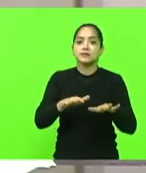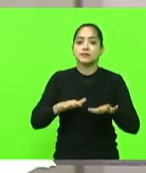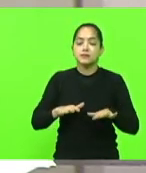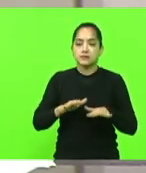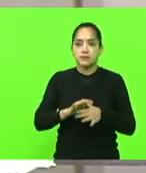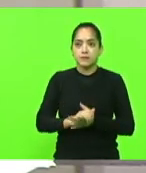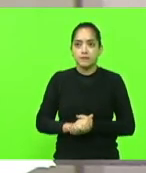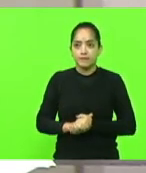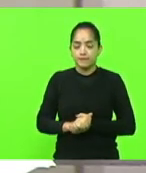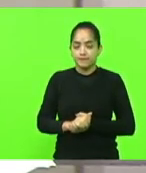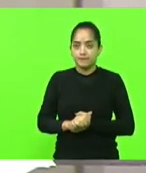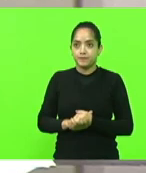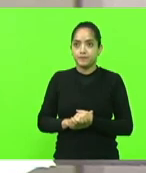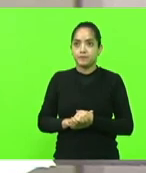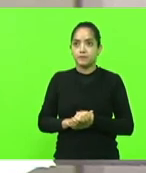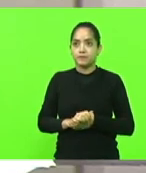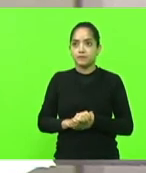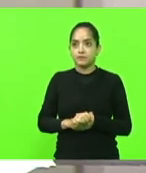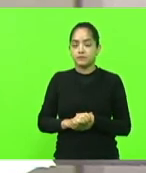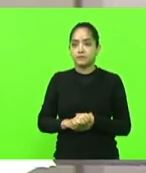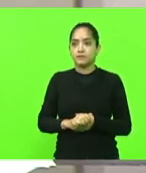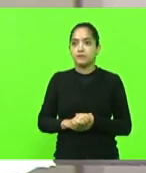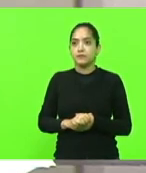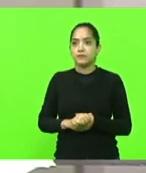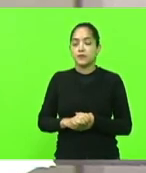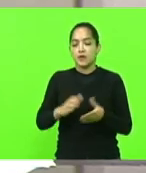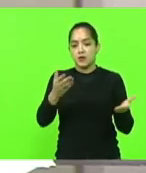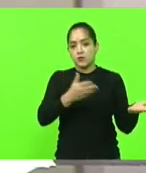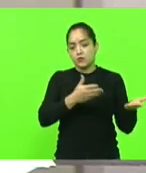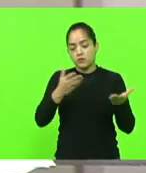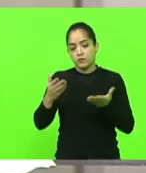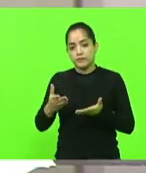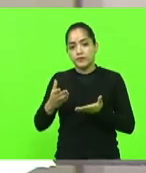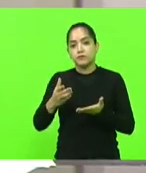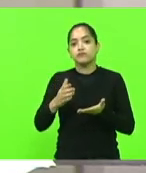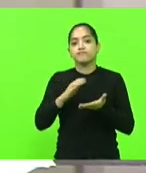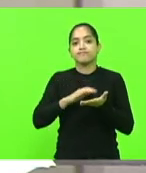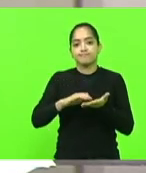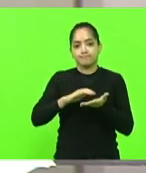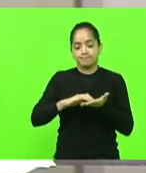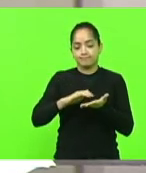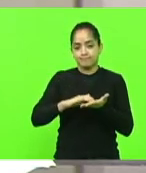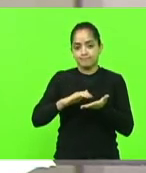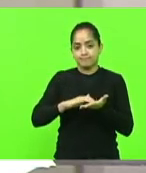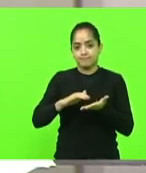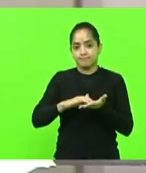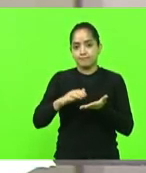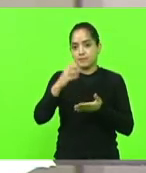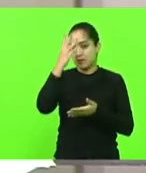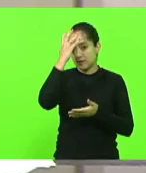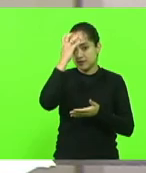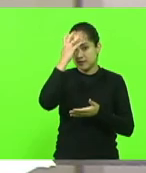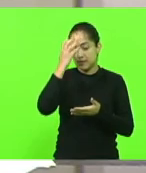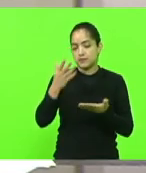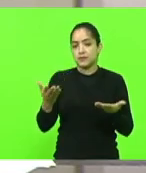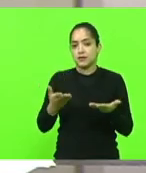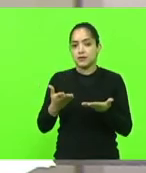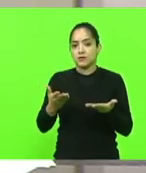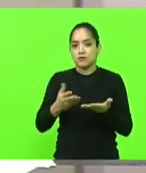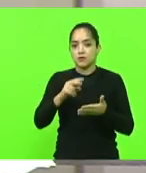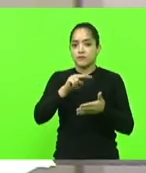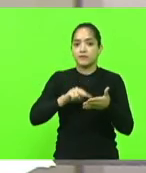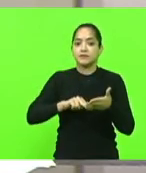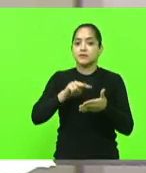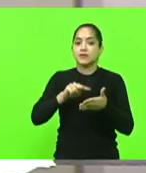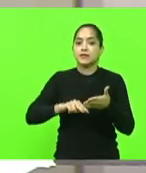aberta a presente sessão. Convido o nosso deputado Ismael dos Santos, grande deputado da